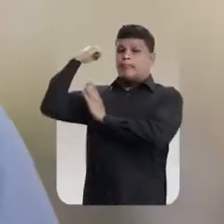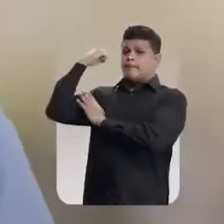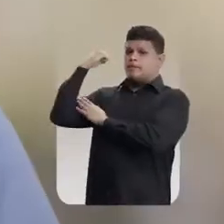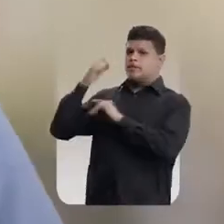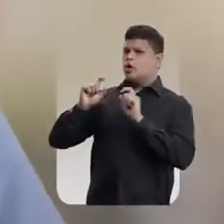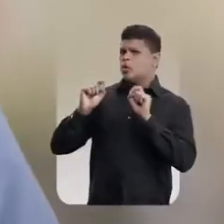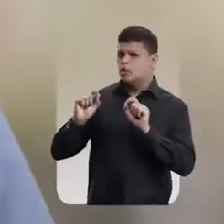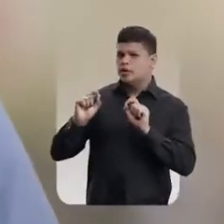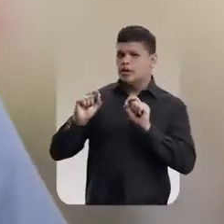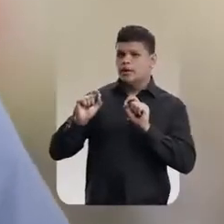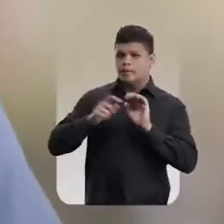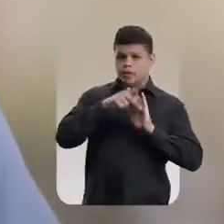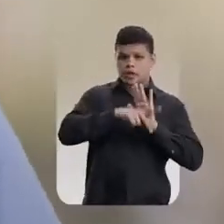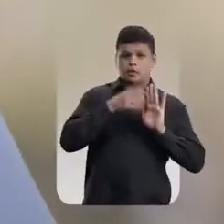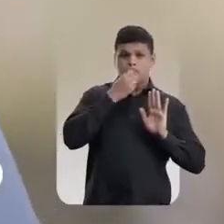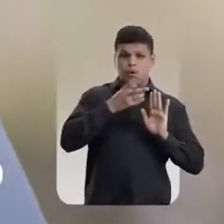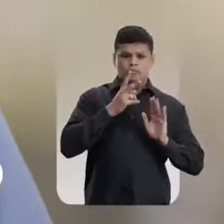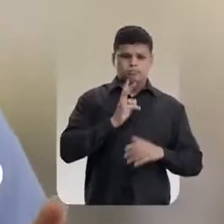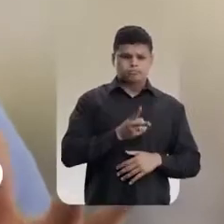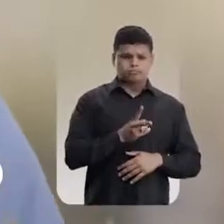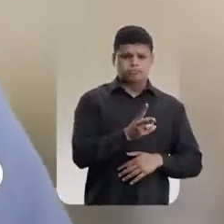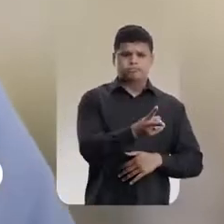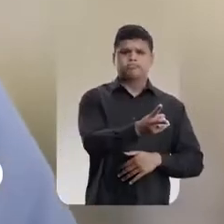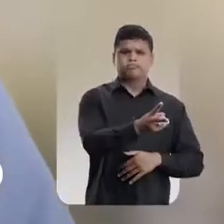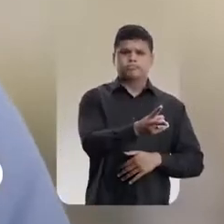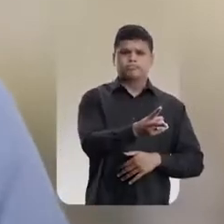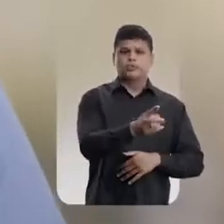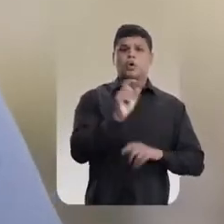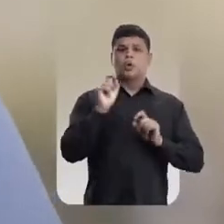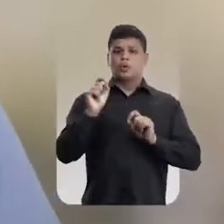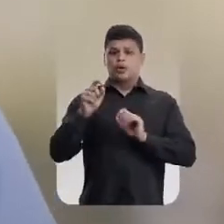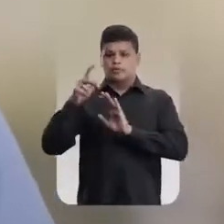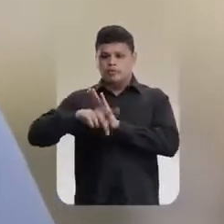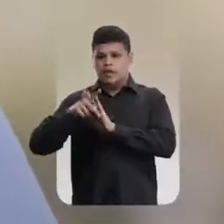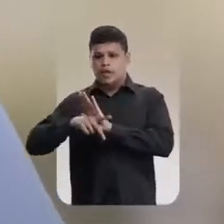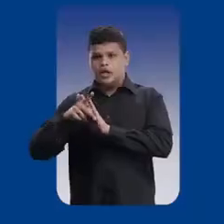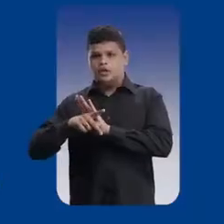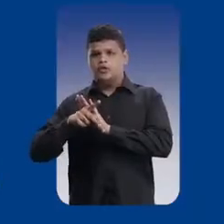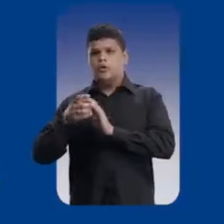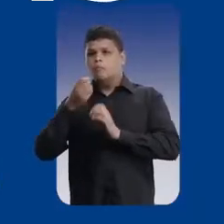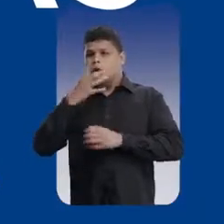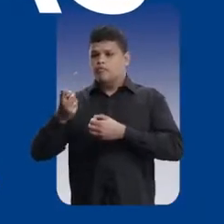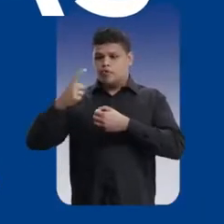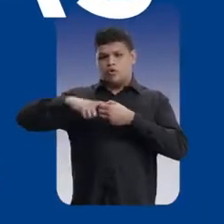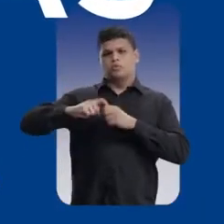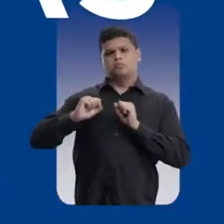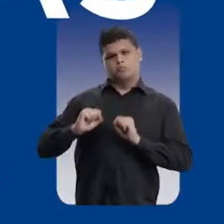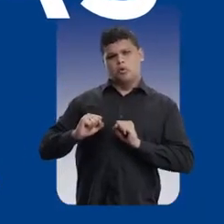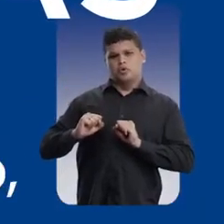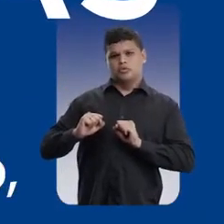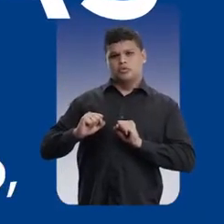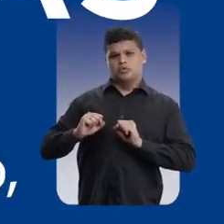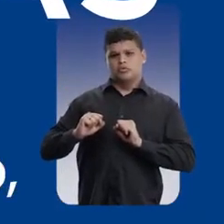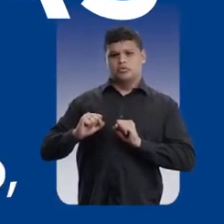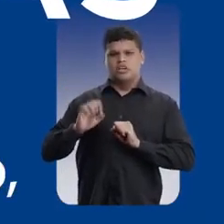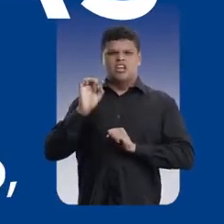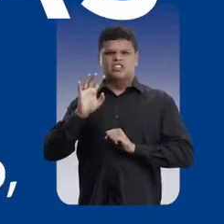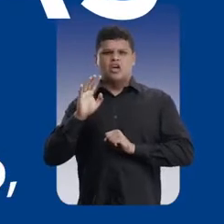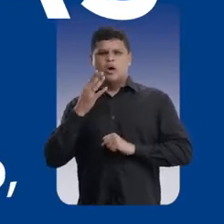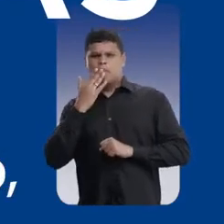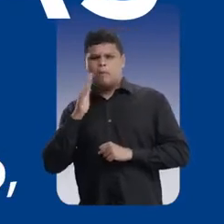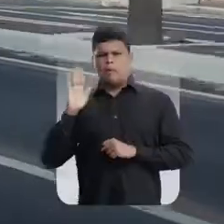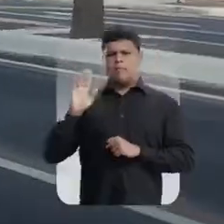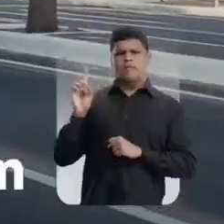viajante. Amazonino vai manter o que está bom e vai voltar com tudo aquilo que o povo quer. Sem promessas milagrosas e truques do